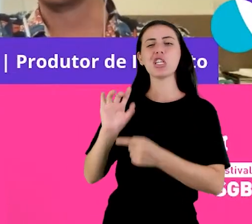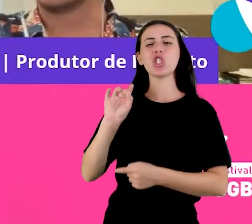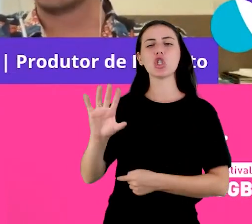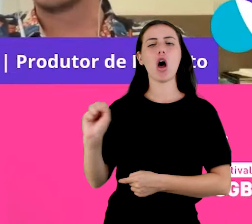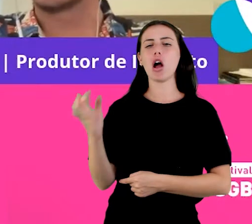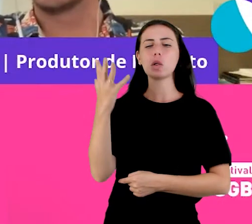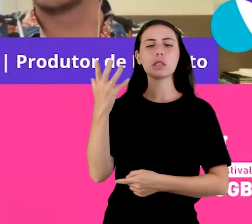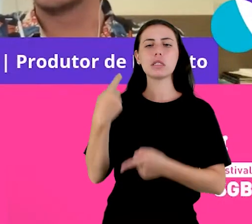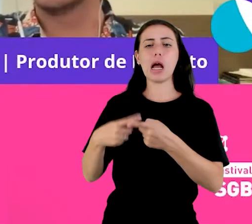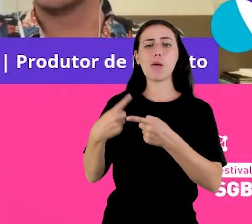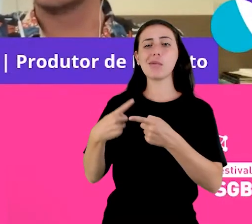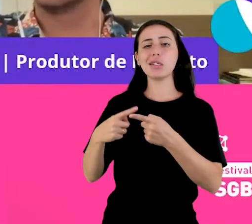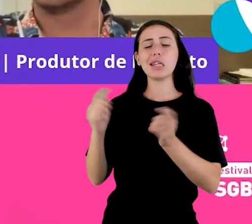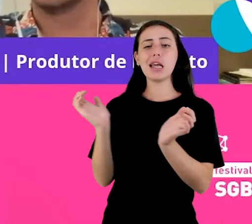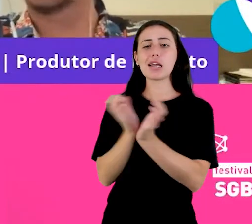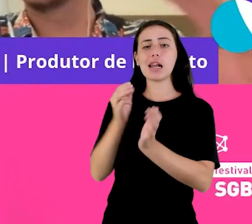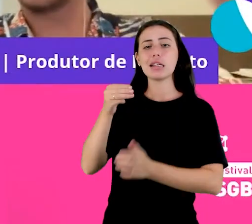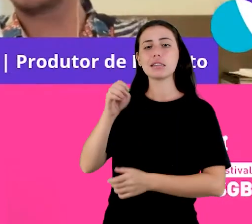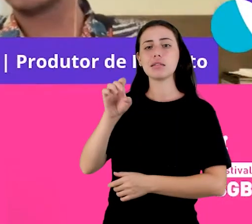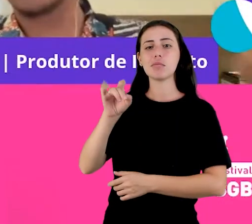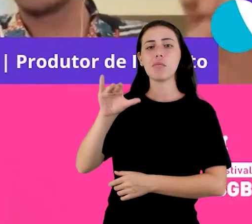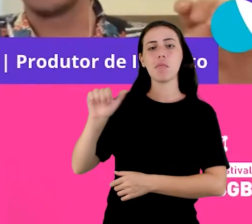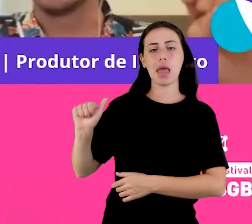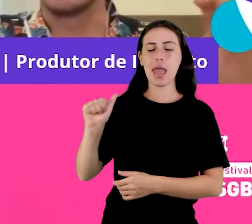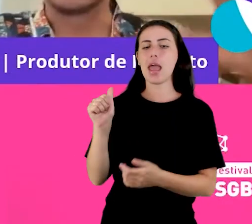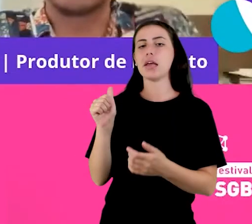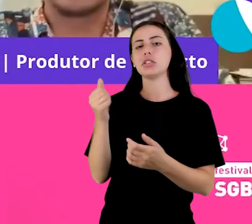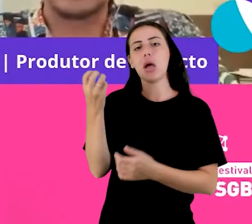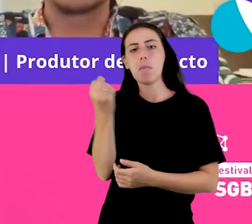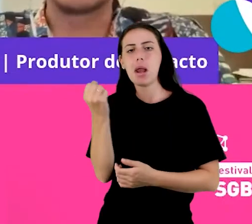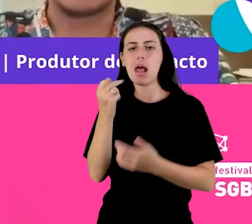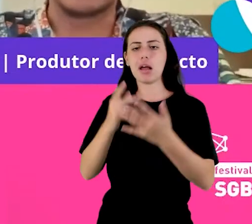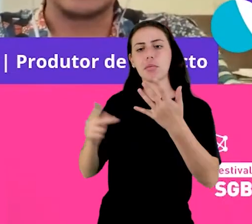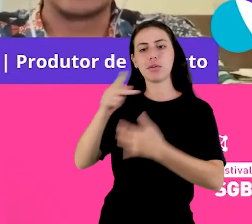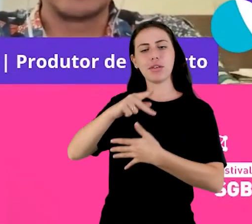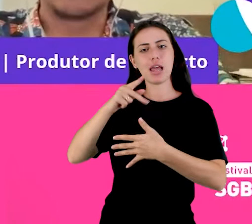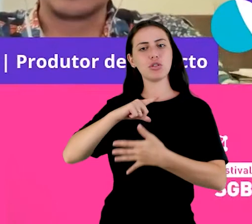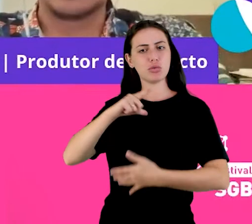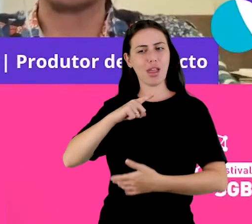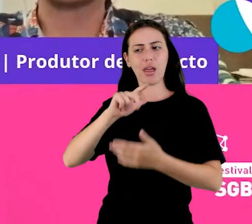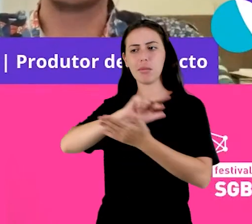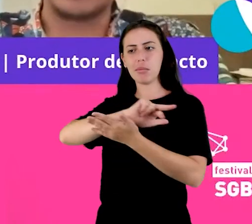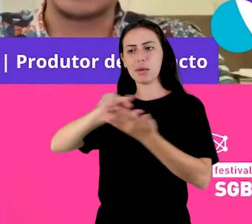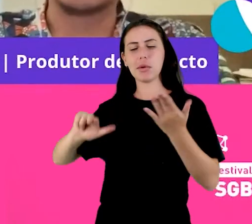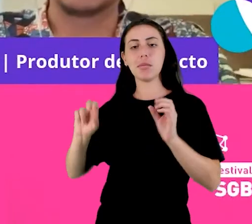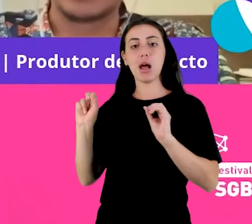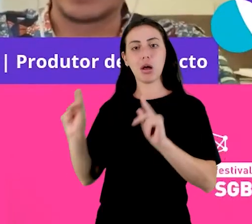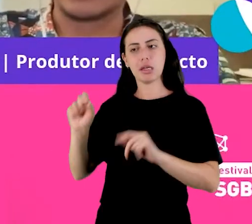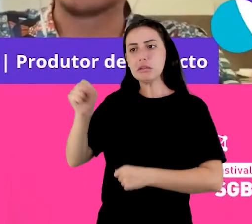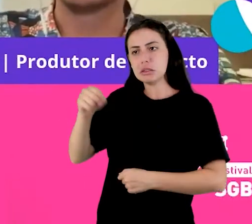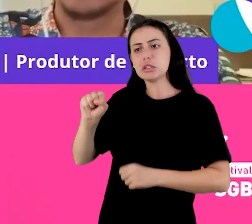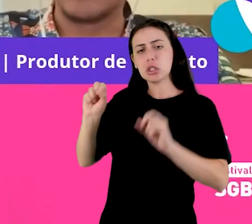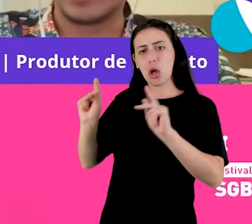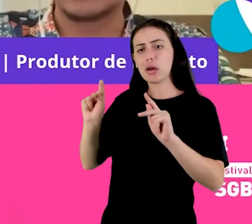E surgiram algumas questões de começar a pensar que o filme só poderia acontecer assim porque é uma classe média,